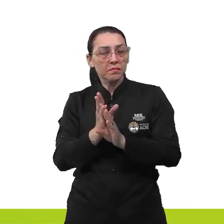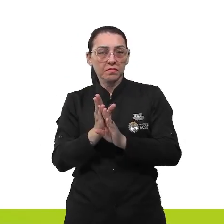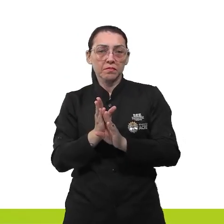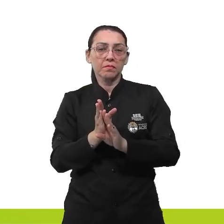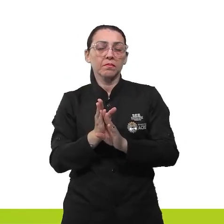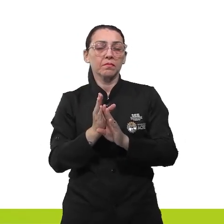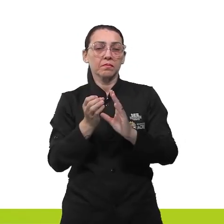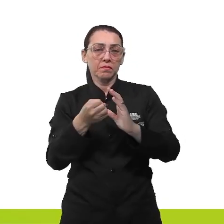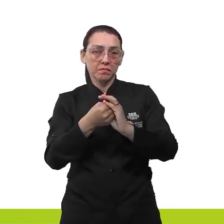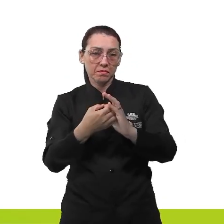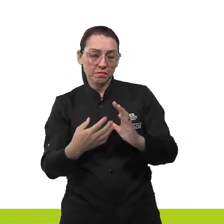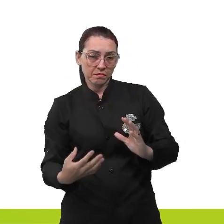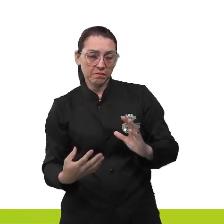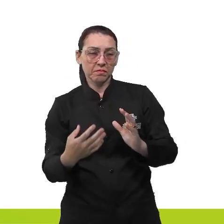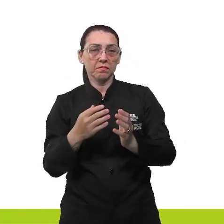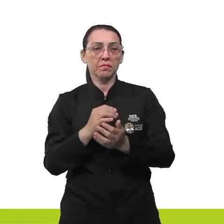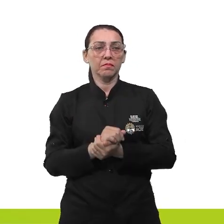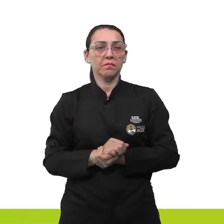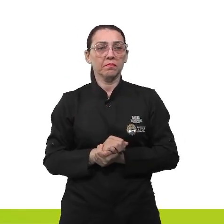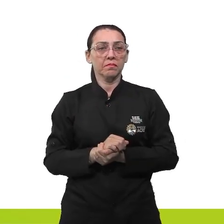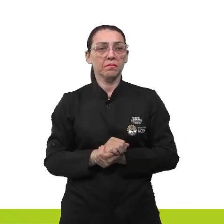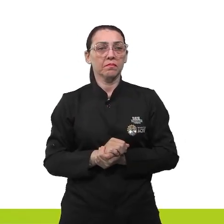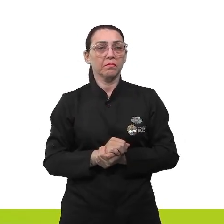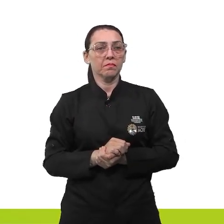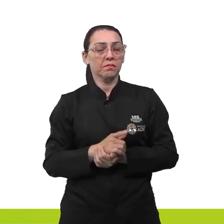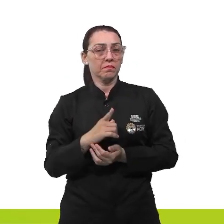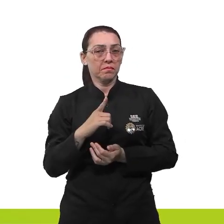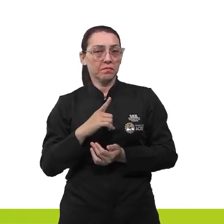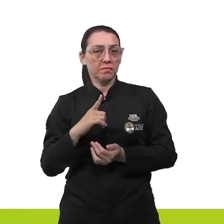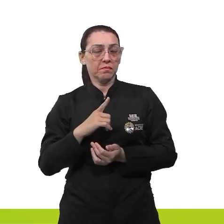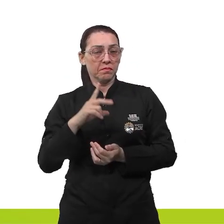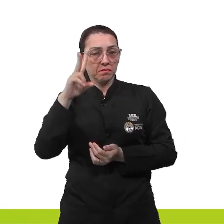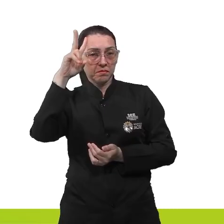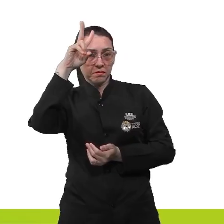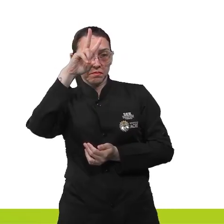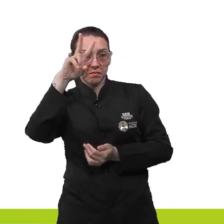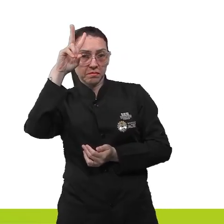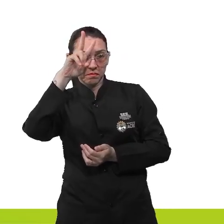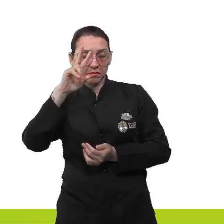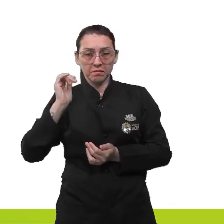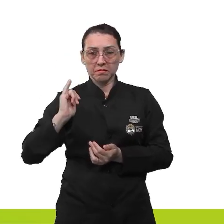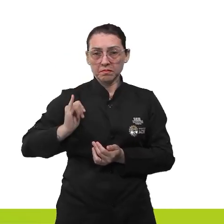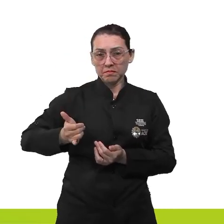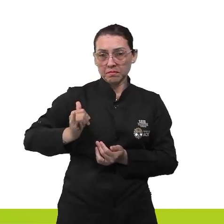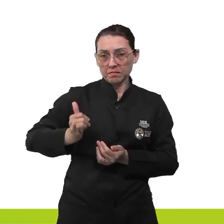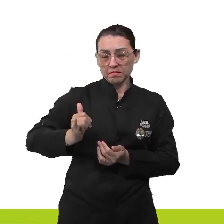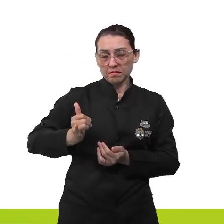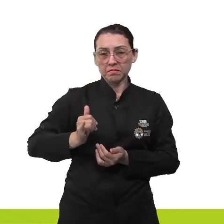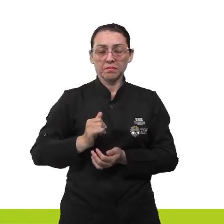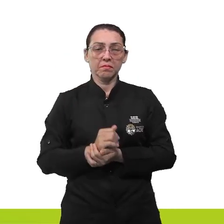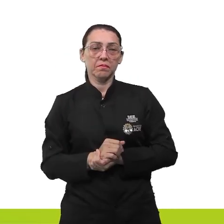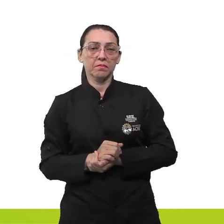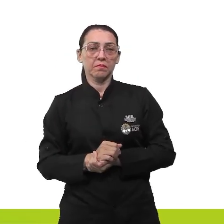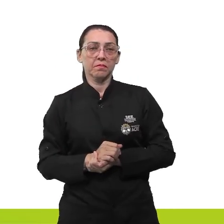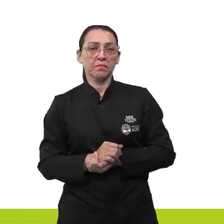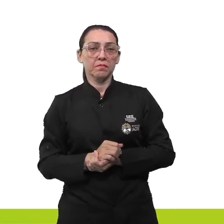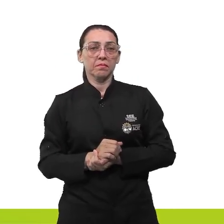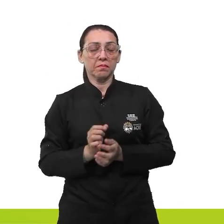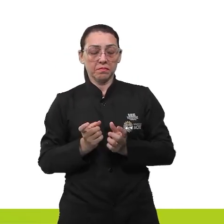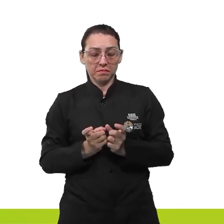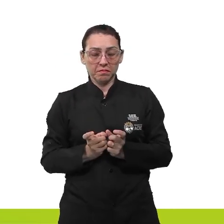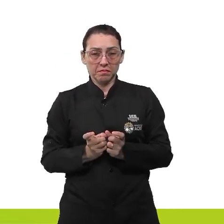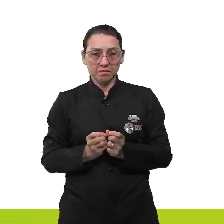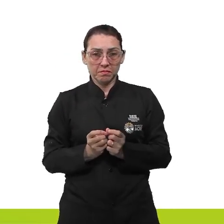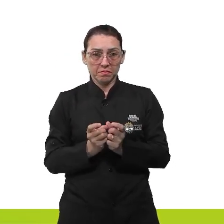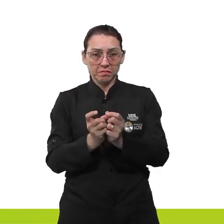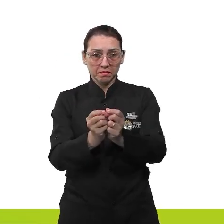essas características do texto narrativo, ó. Então, nós temos uma história sendo narrada aí, que é La Hormiga